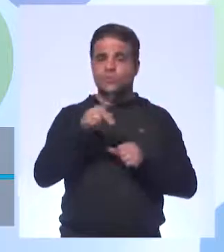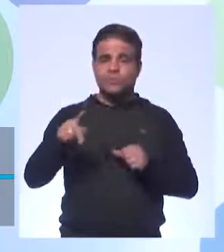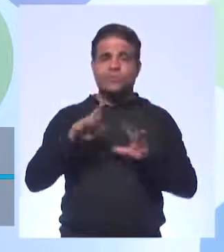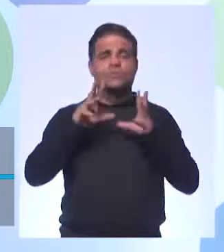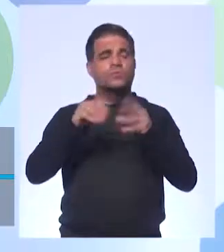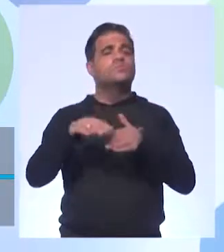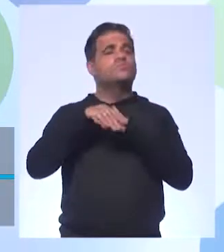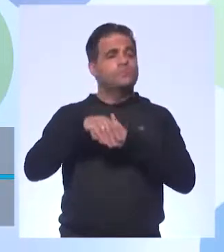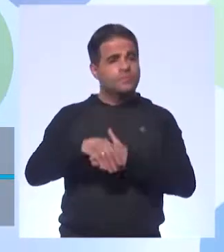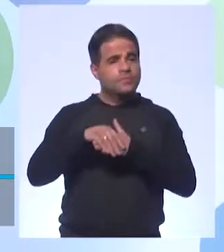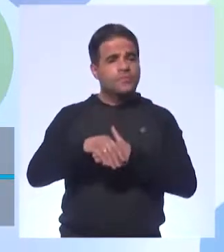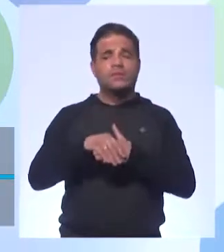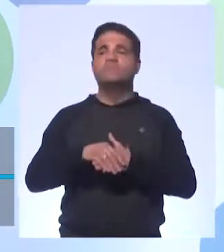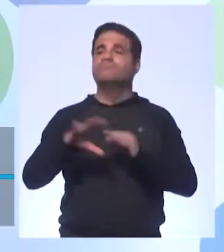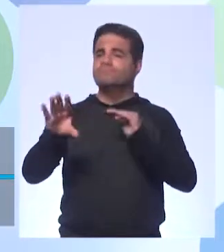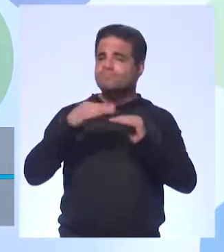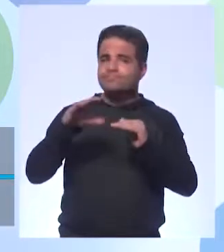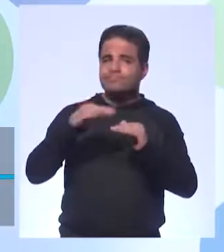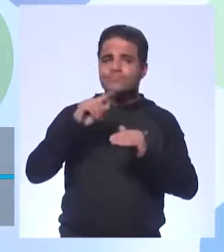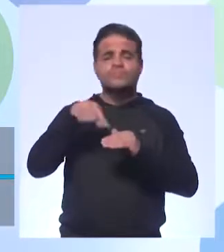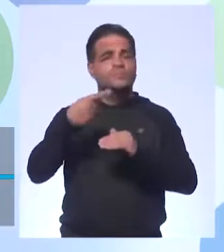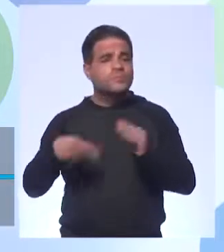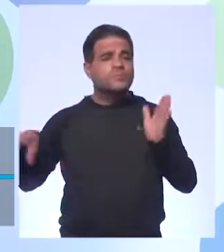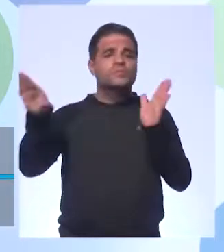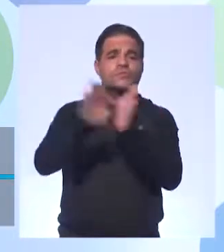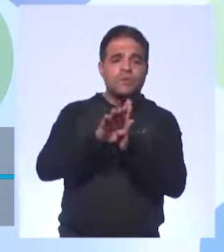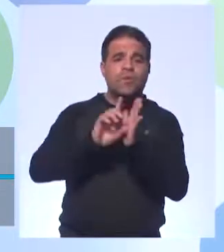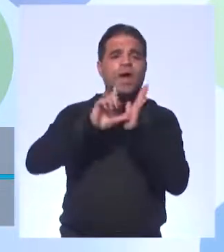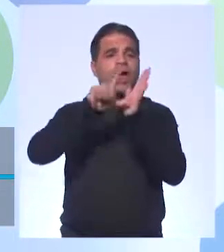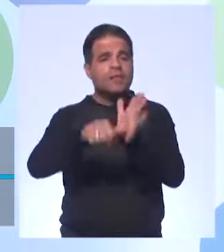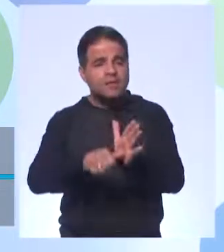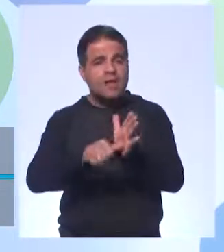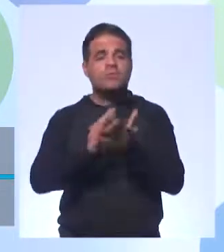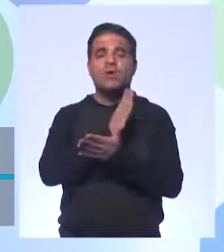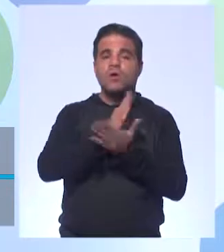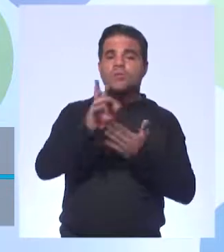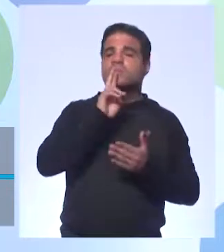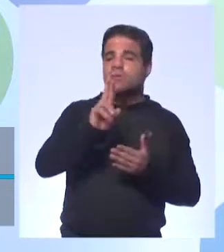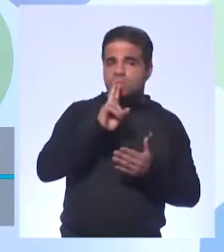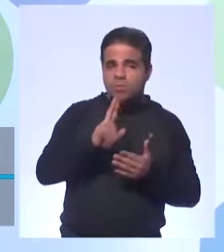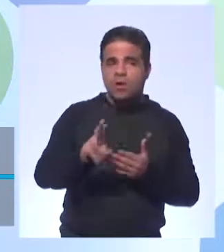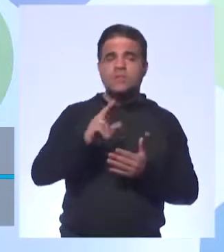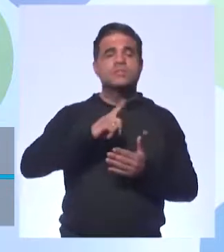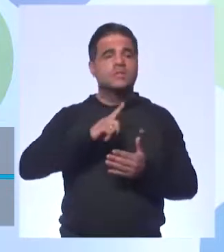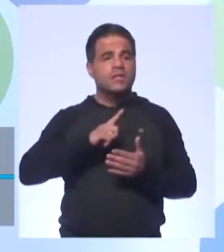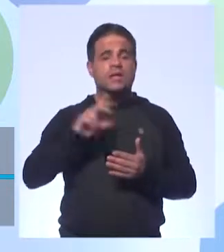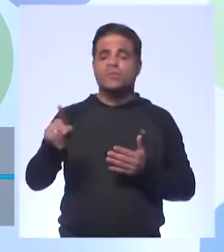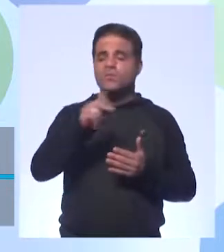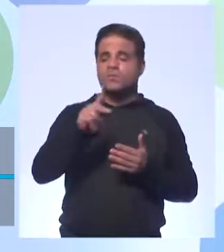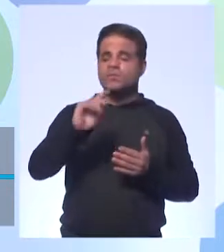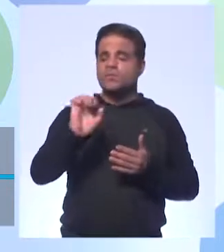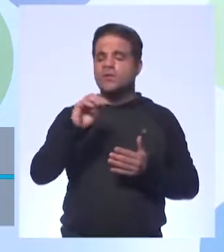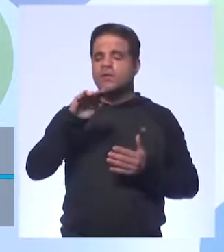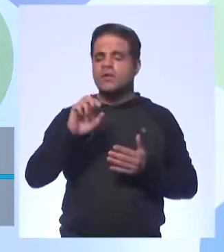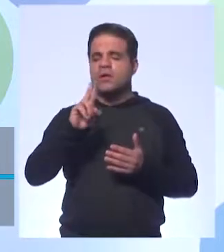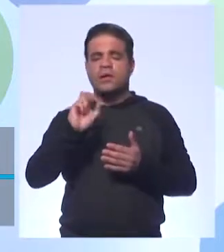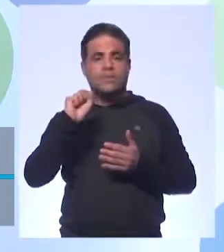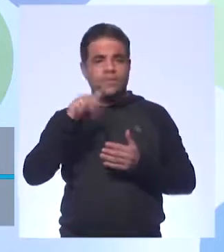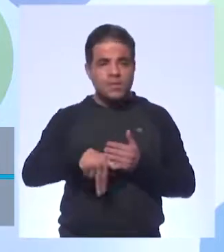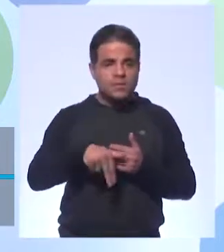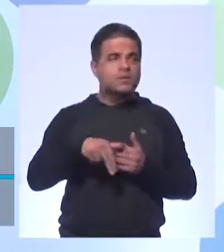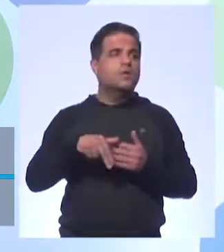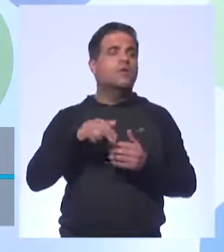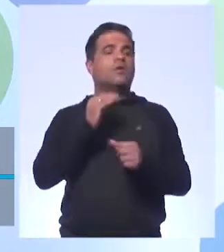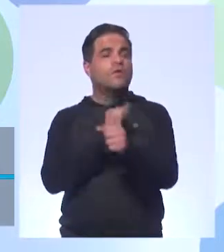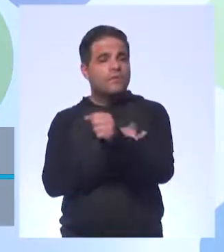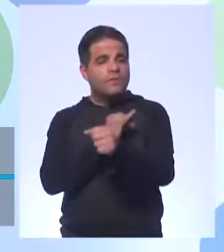nos cumprimentamos, né? Alguns chegaram depois. E aí algumas respostas são, né? Temos aqui o professor Hermes colocou, né, ferro,